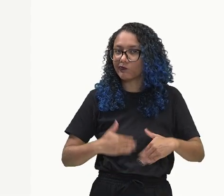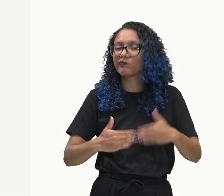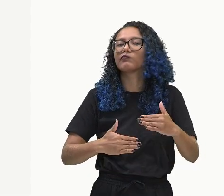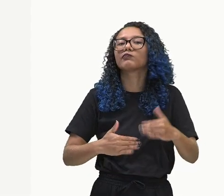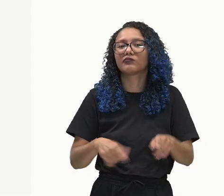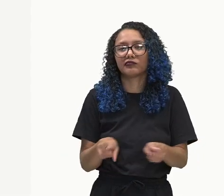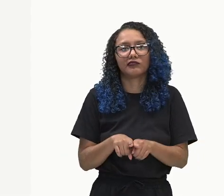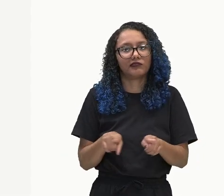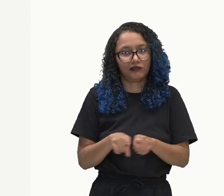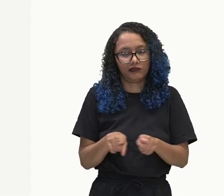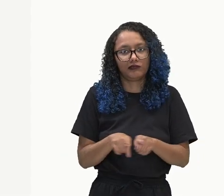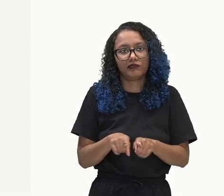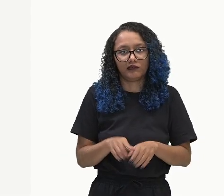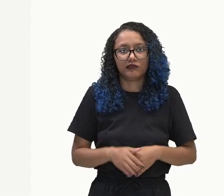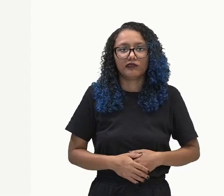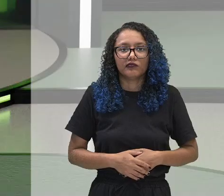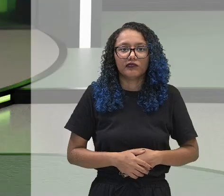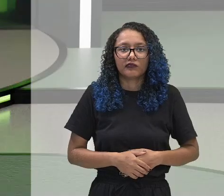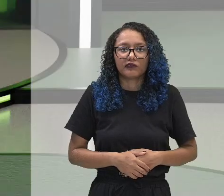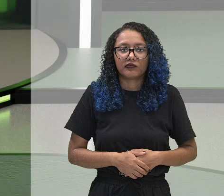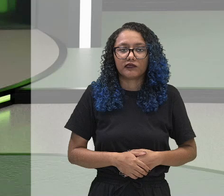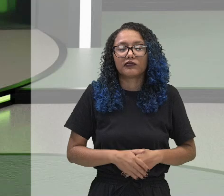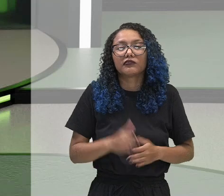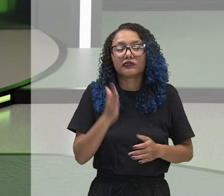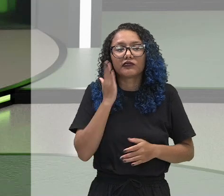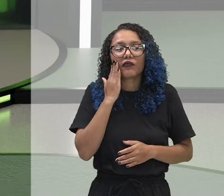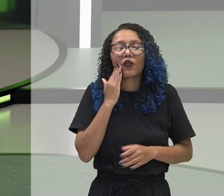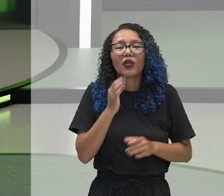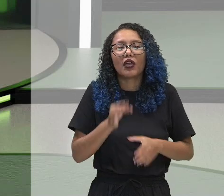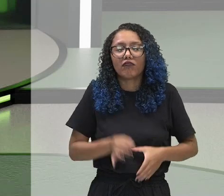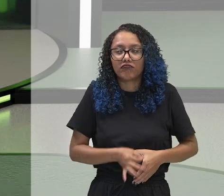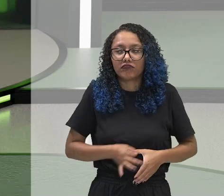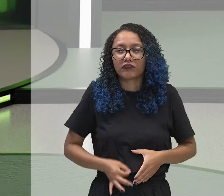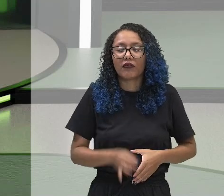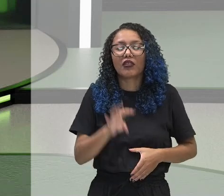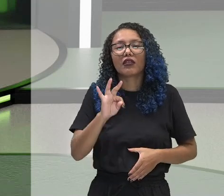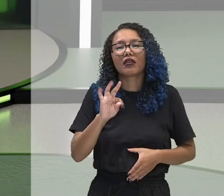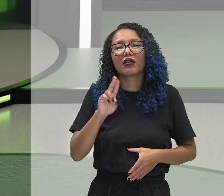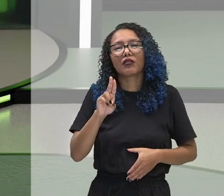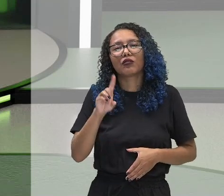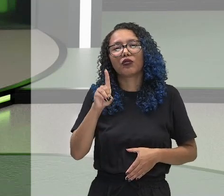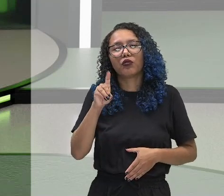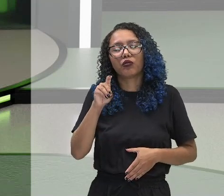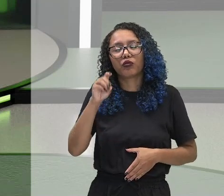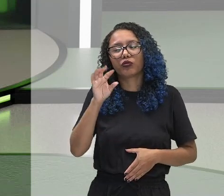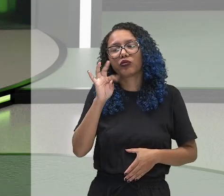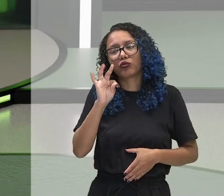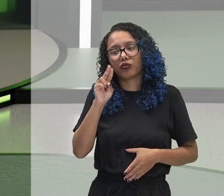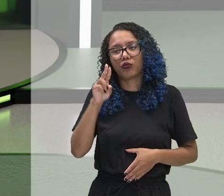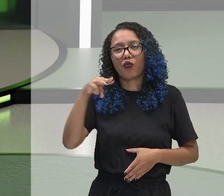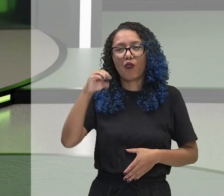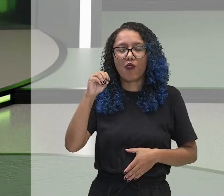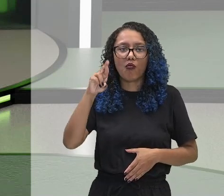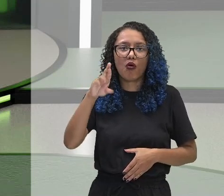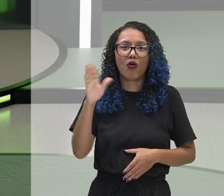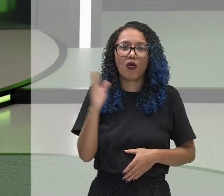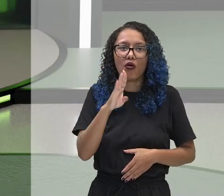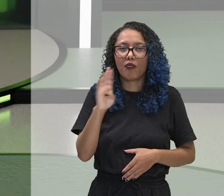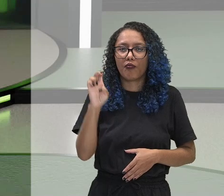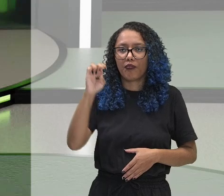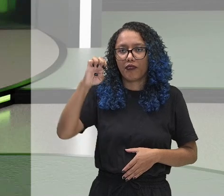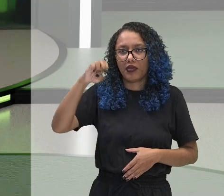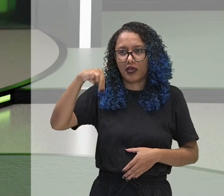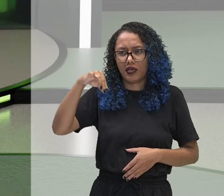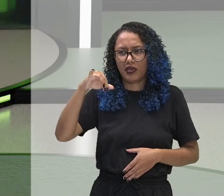tumores benignos, já está dizendo aí, não, benigno, bem, quer dizer que não é uma coisa grave, mas ele tem que